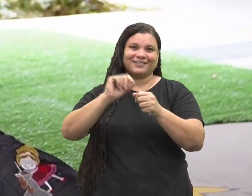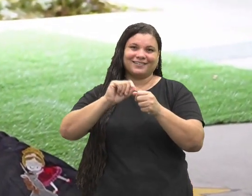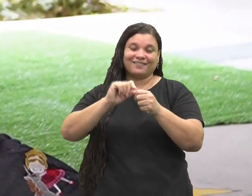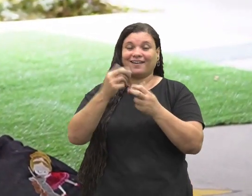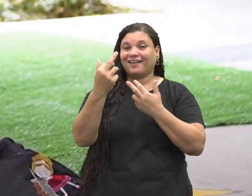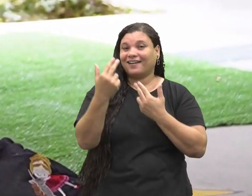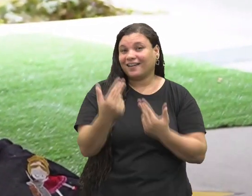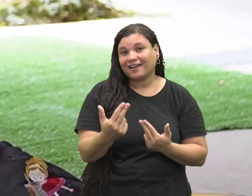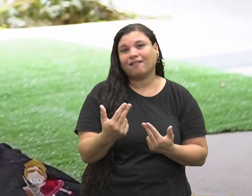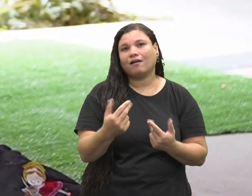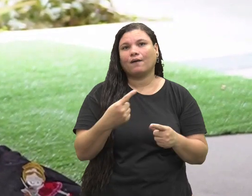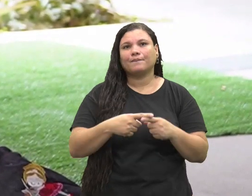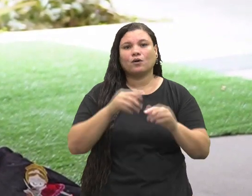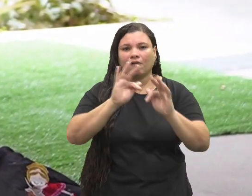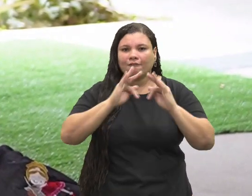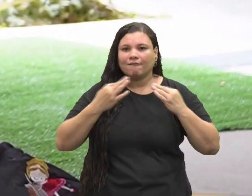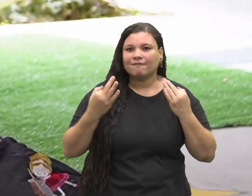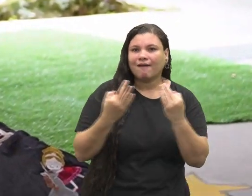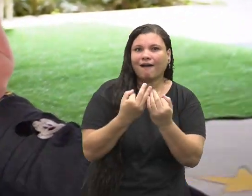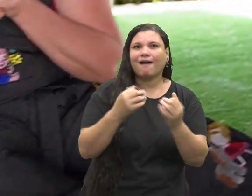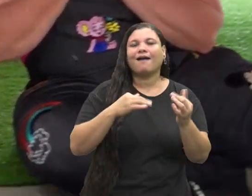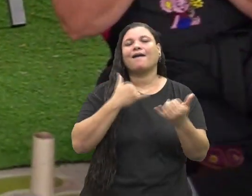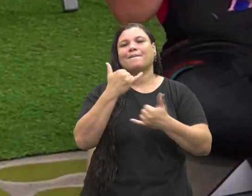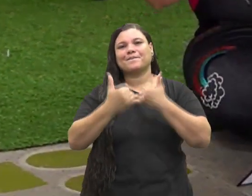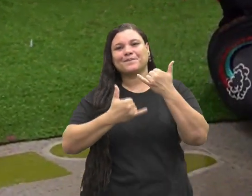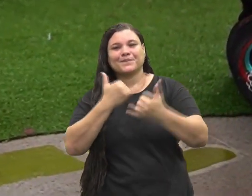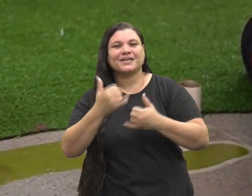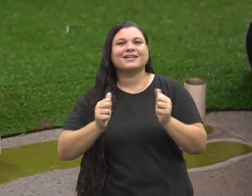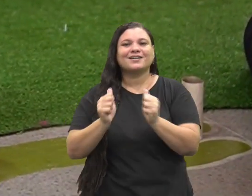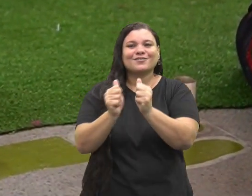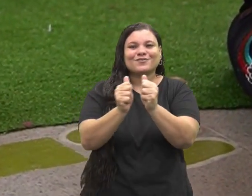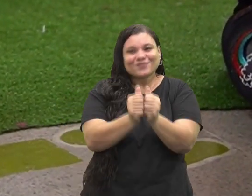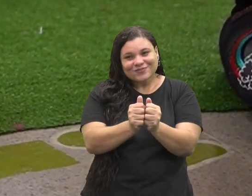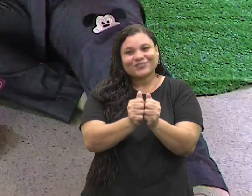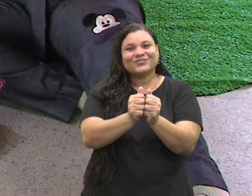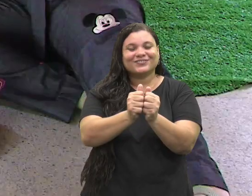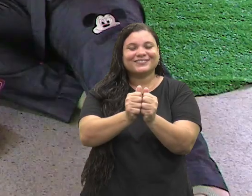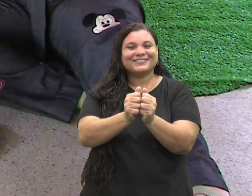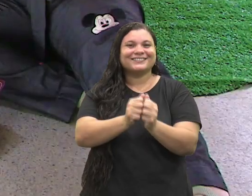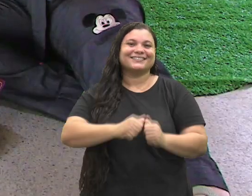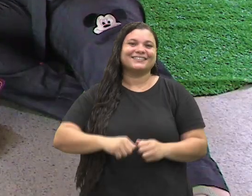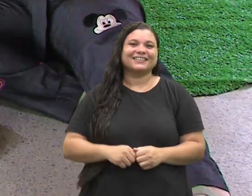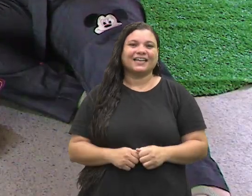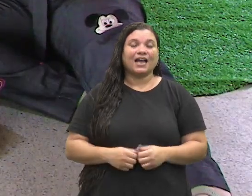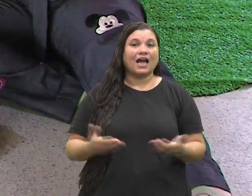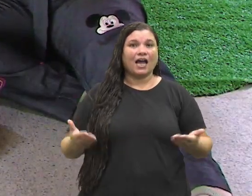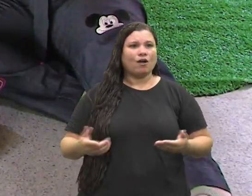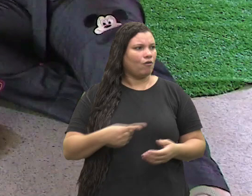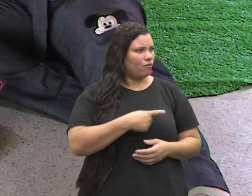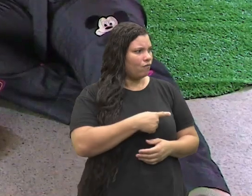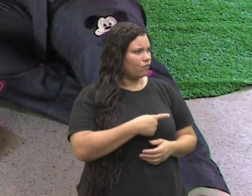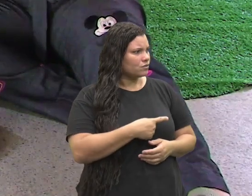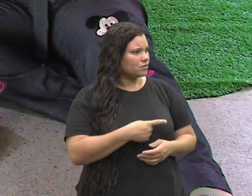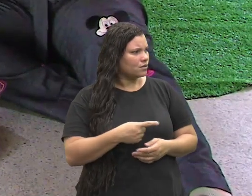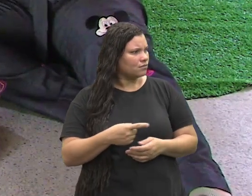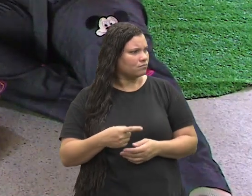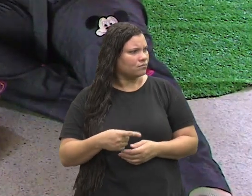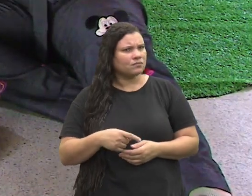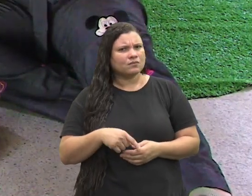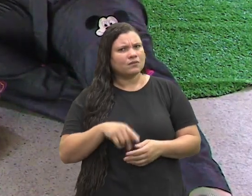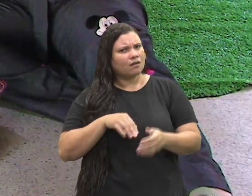você estar junto aí com a sua família. Não é isso, Gilberto? Convida os colegas pra fazer. Fala com os colegas. Faça em